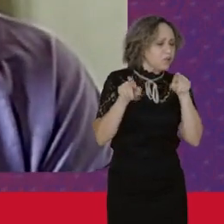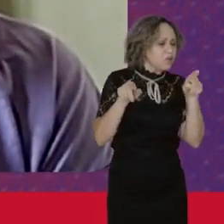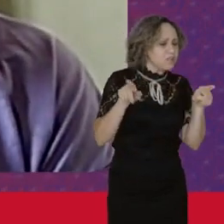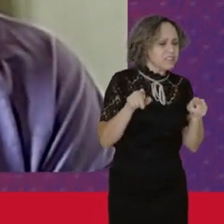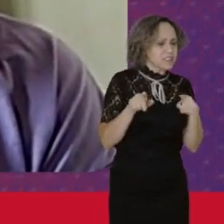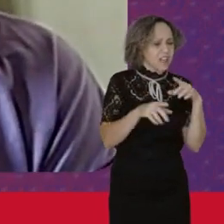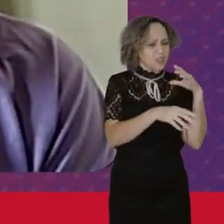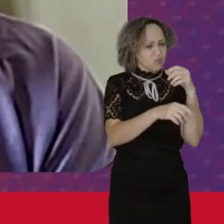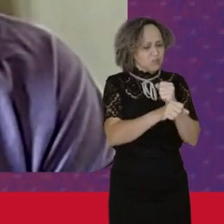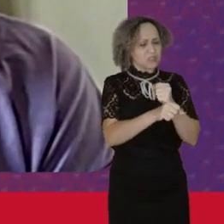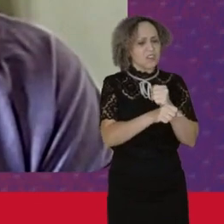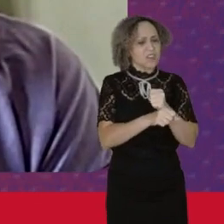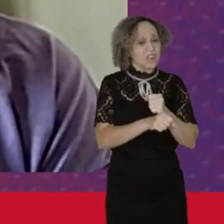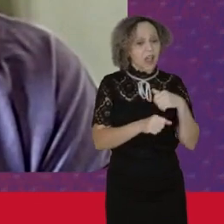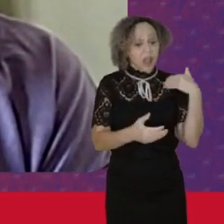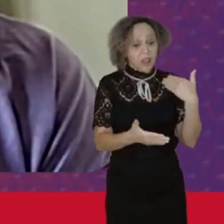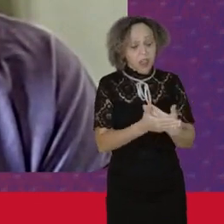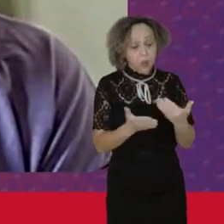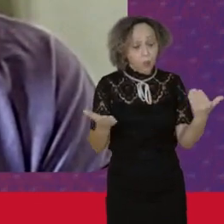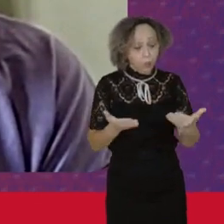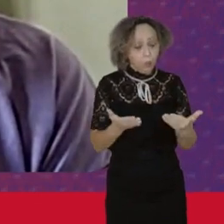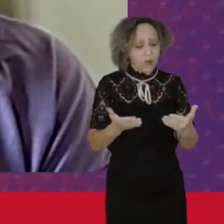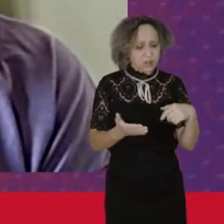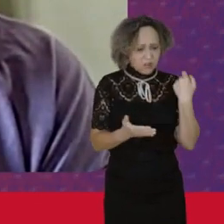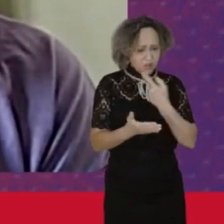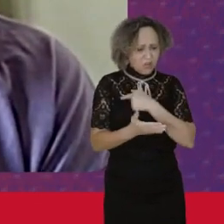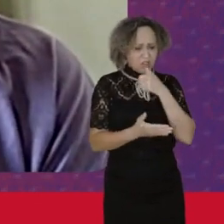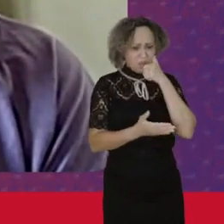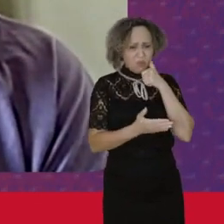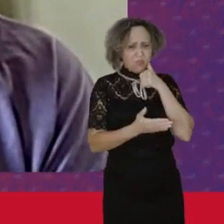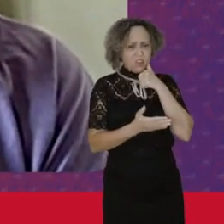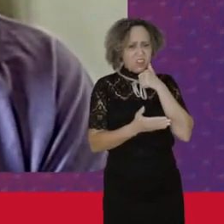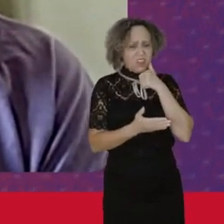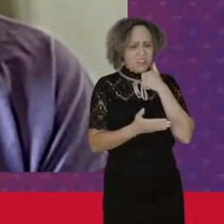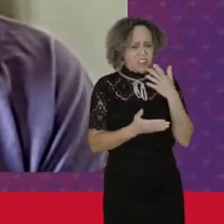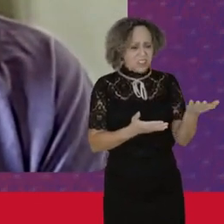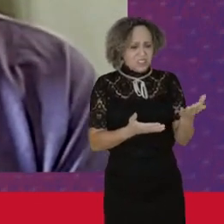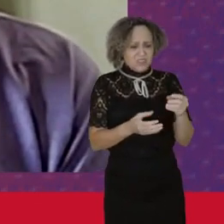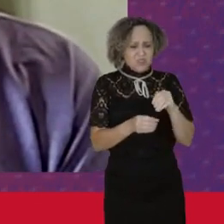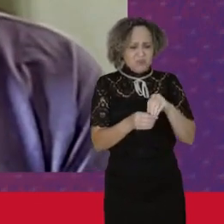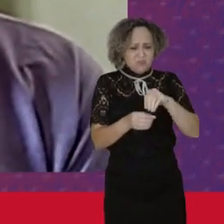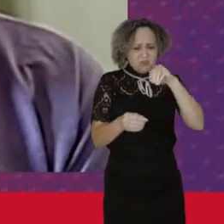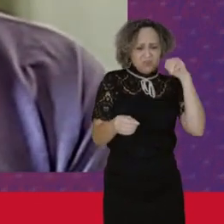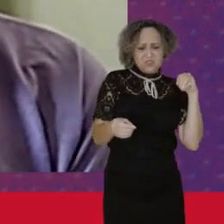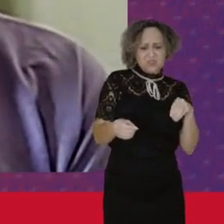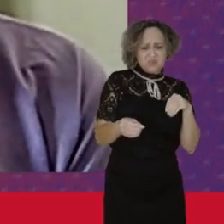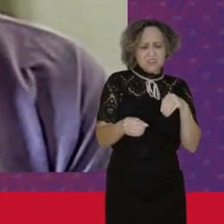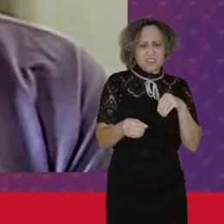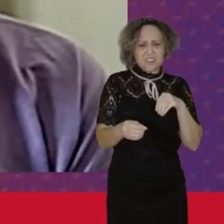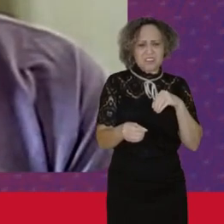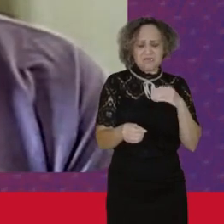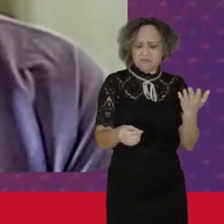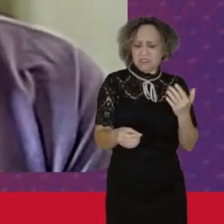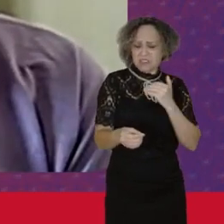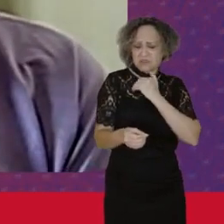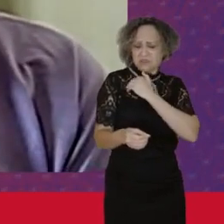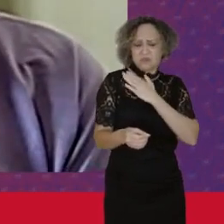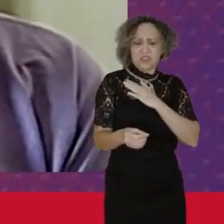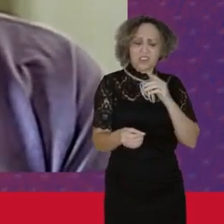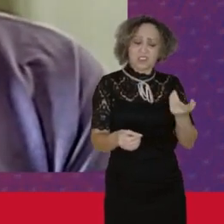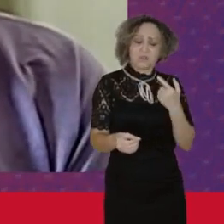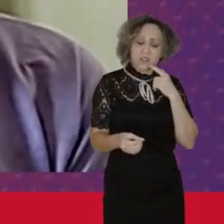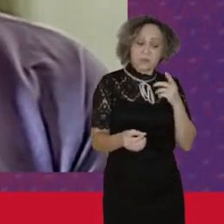ainda até hoje, né, quanto nós mulheres somos alijadas do processo de posse da